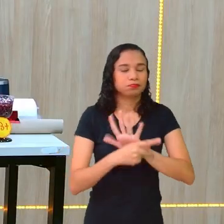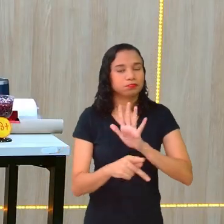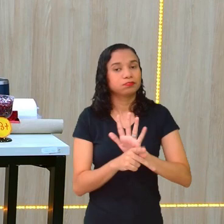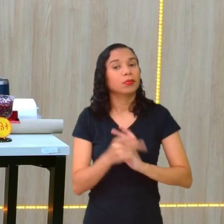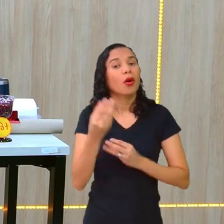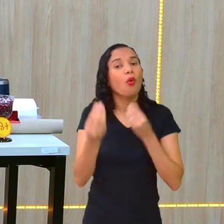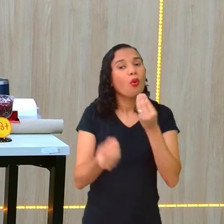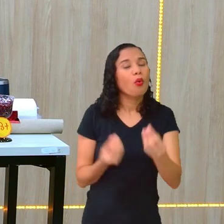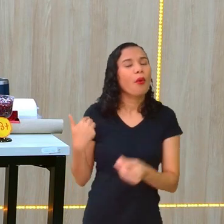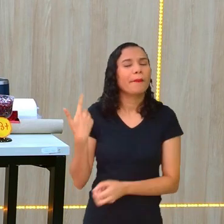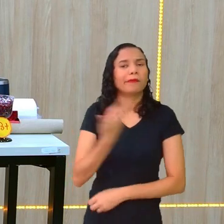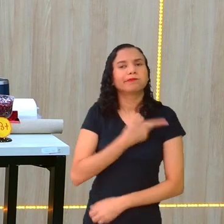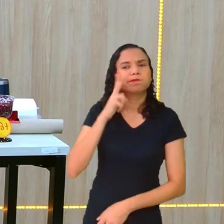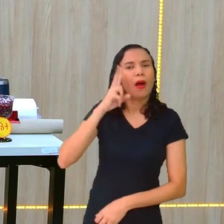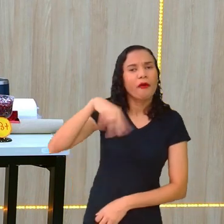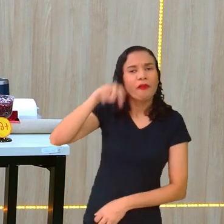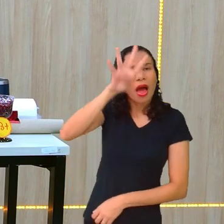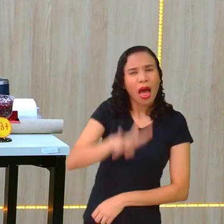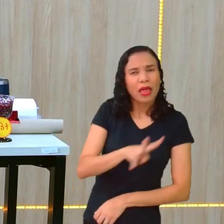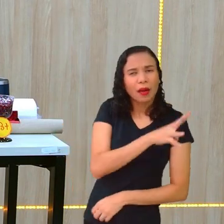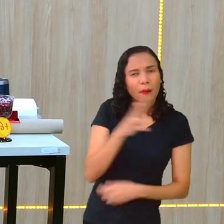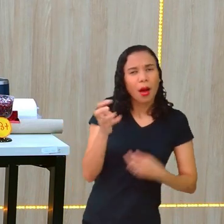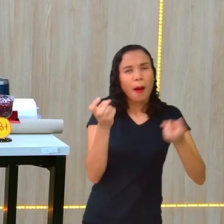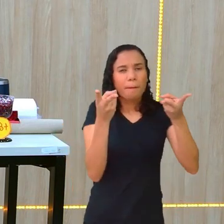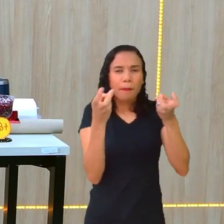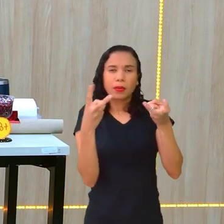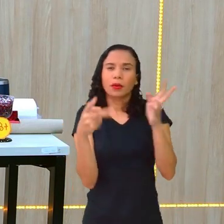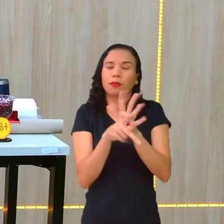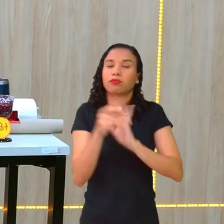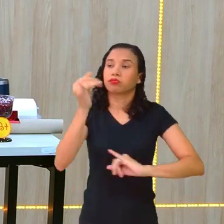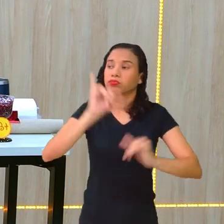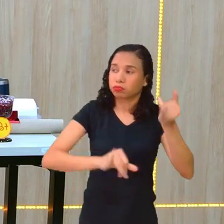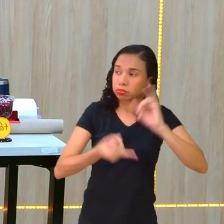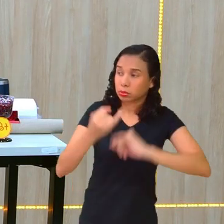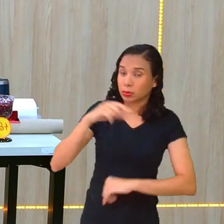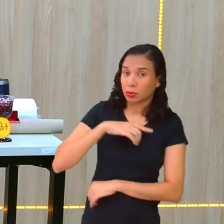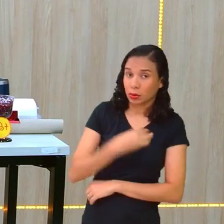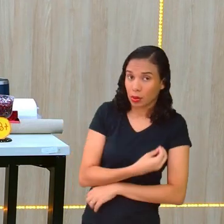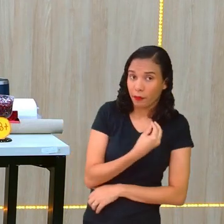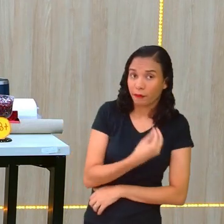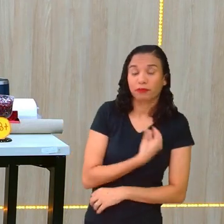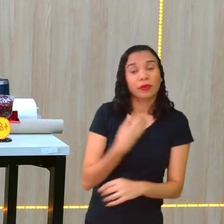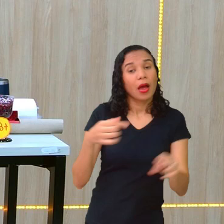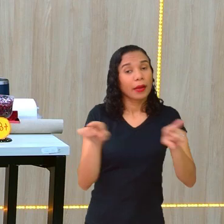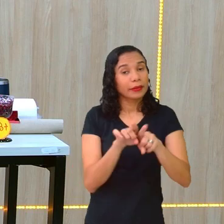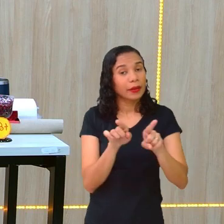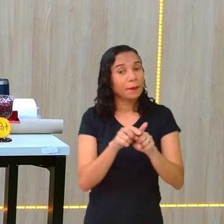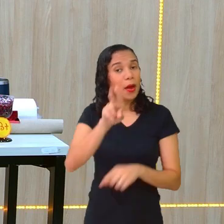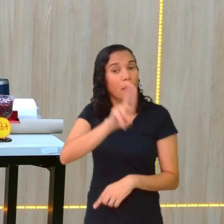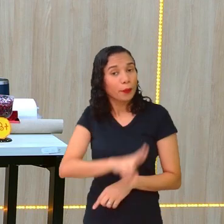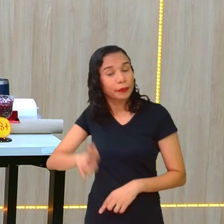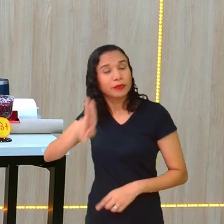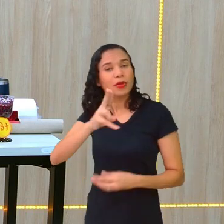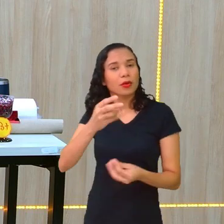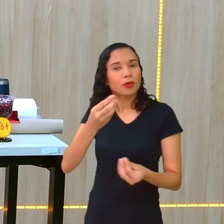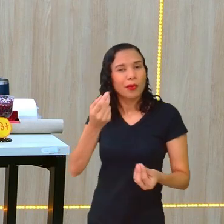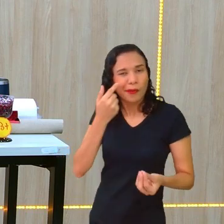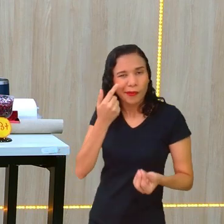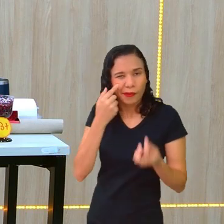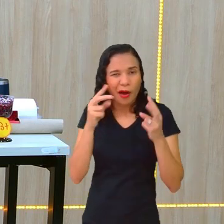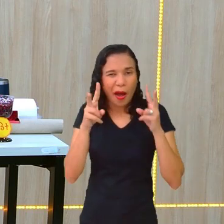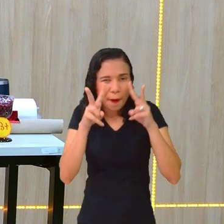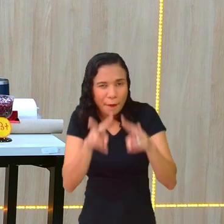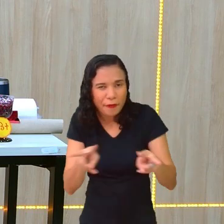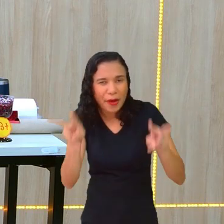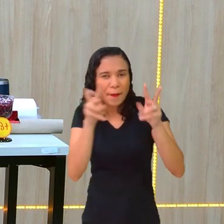forma, a gente percebe que essas substâncias presentes, e aqui através de uma simulação, eu